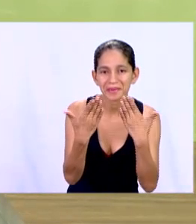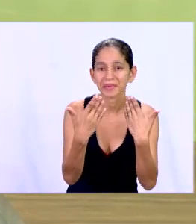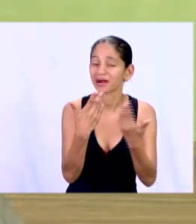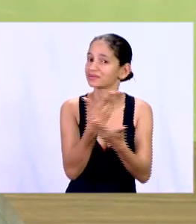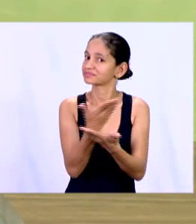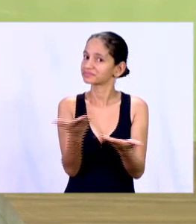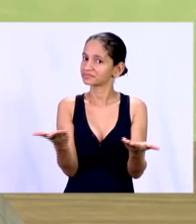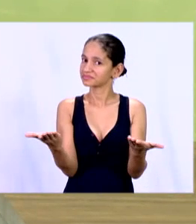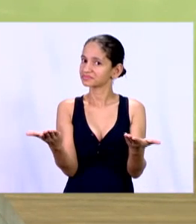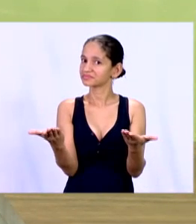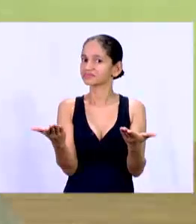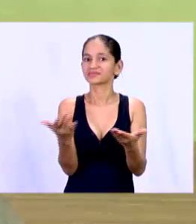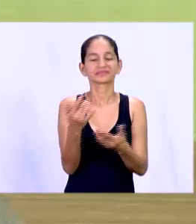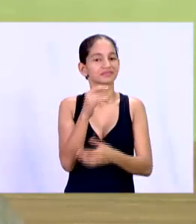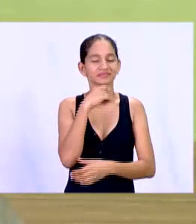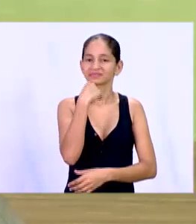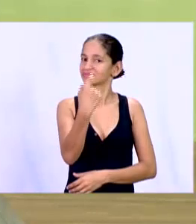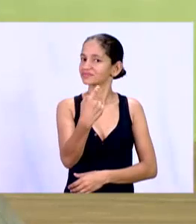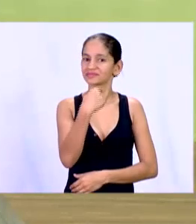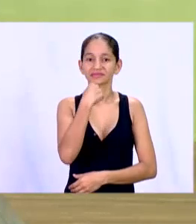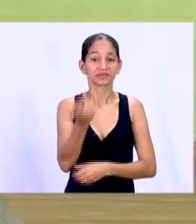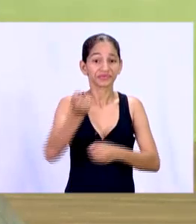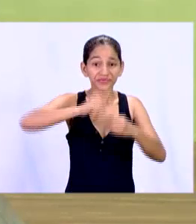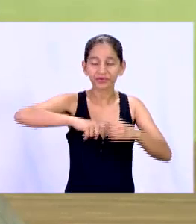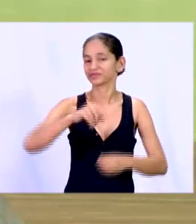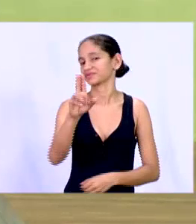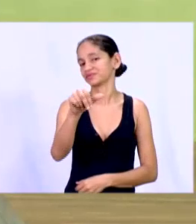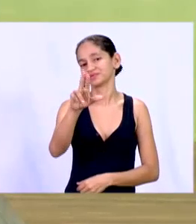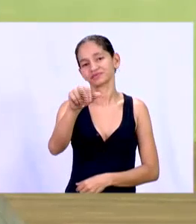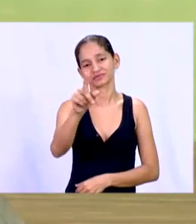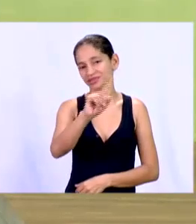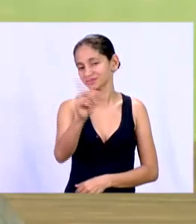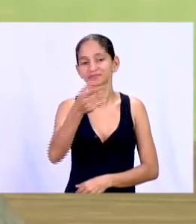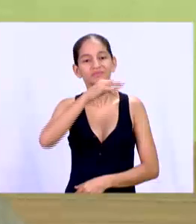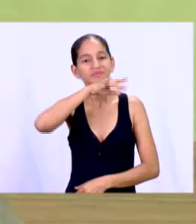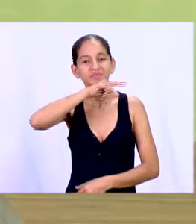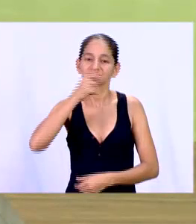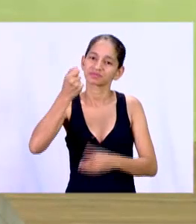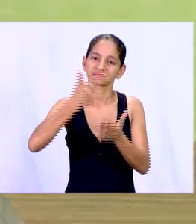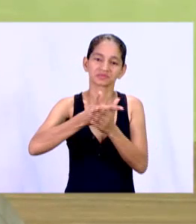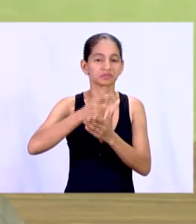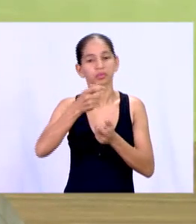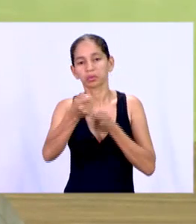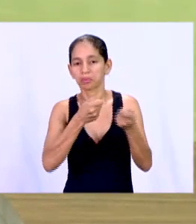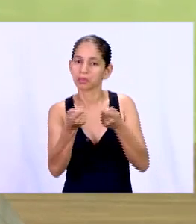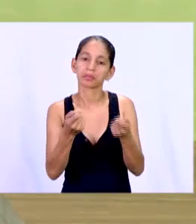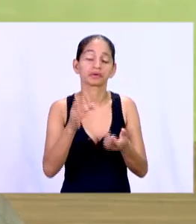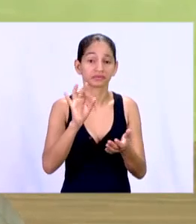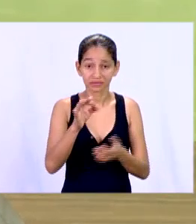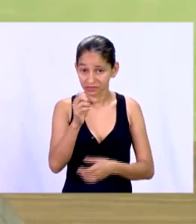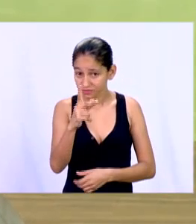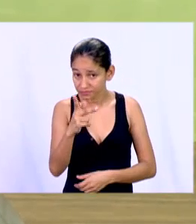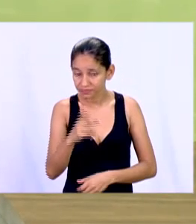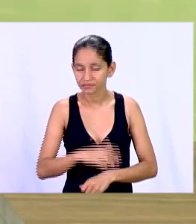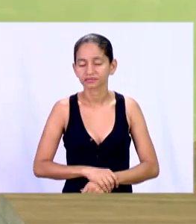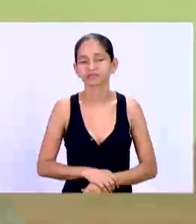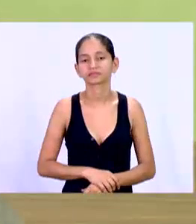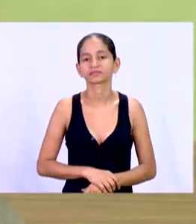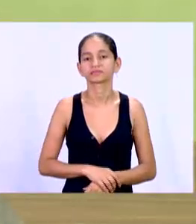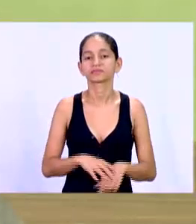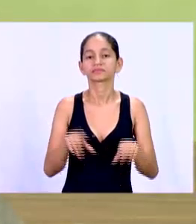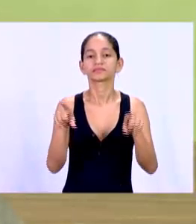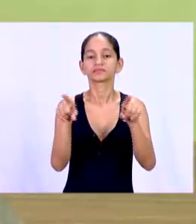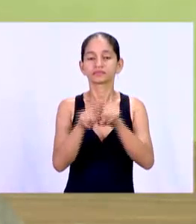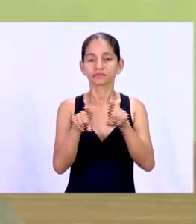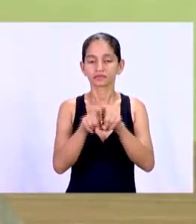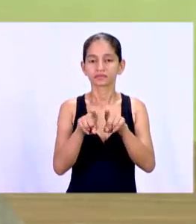desses argumentos, jamais voltará à empresa para as compras ou negociações, correto? Os